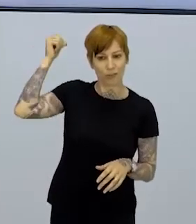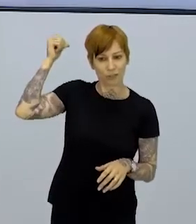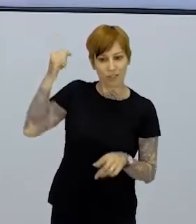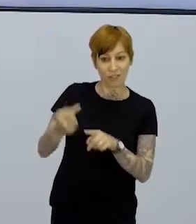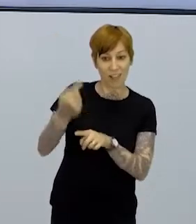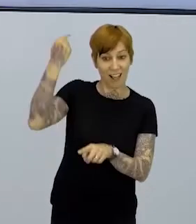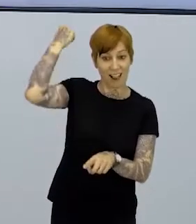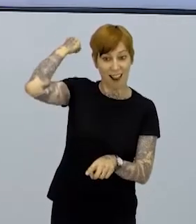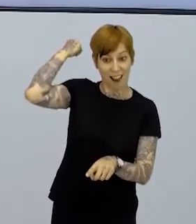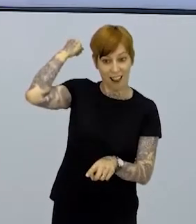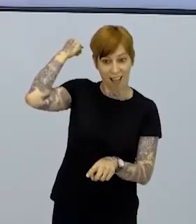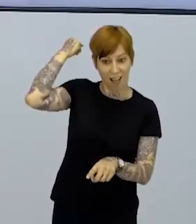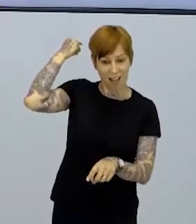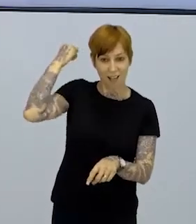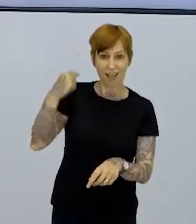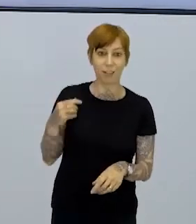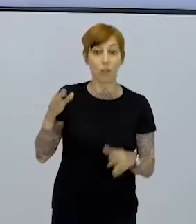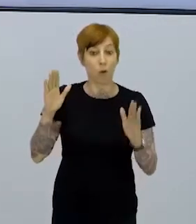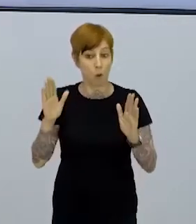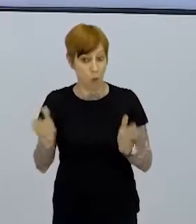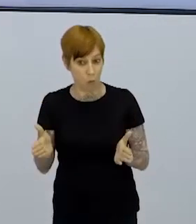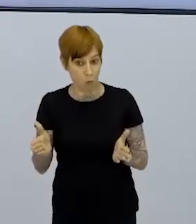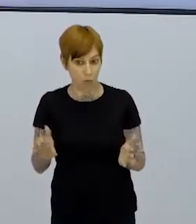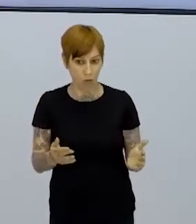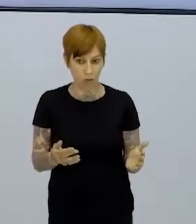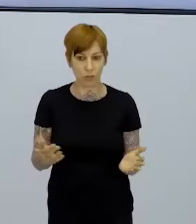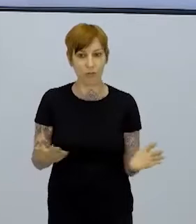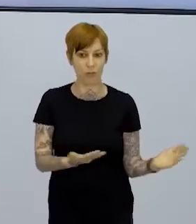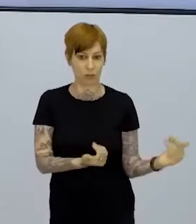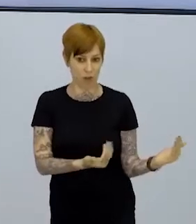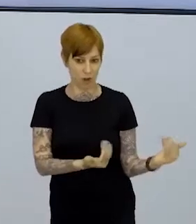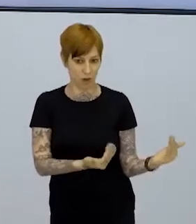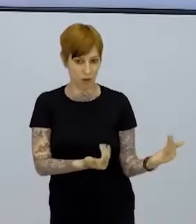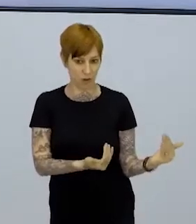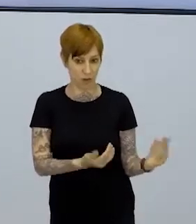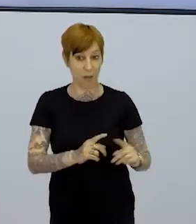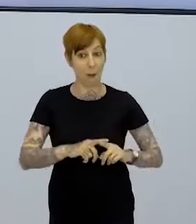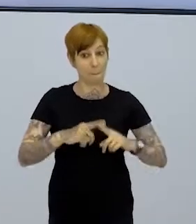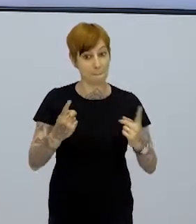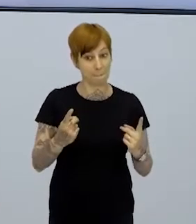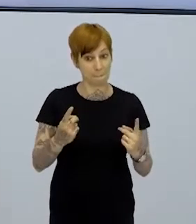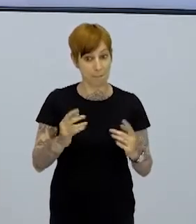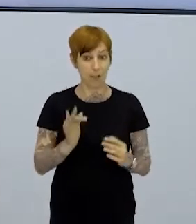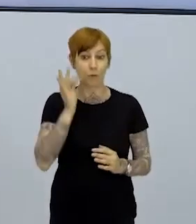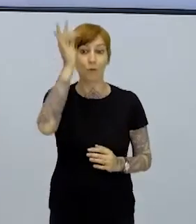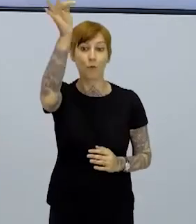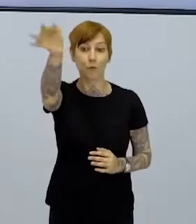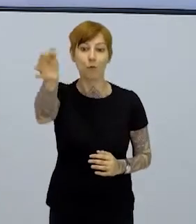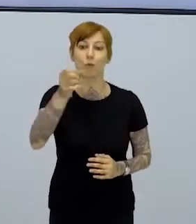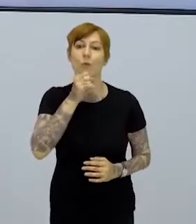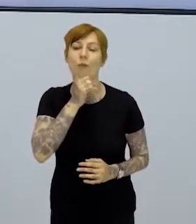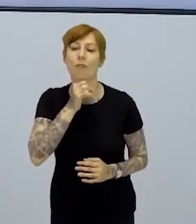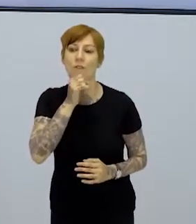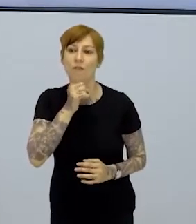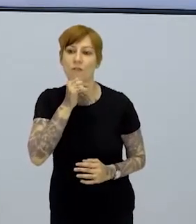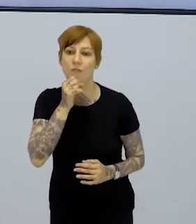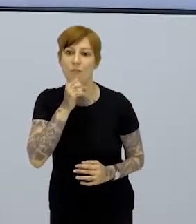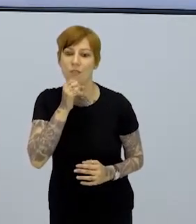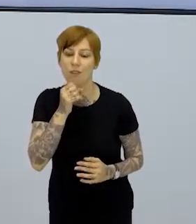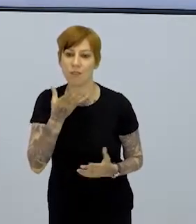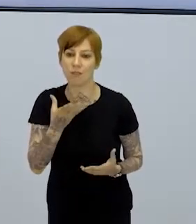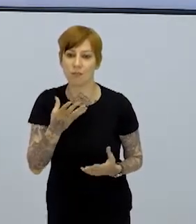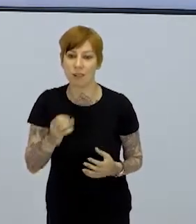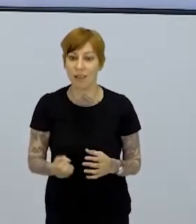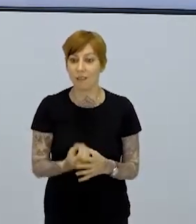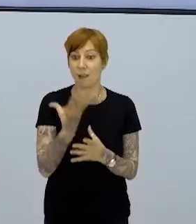hora você vai ser velho, como diria o Chaves, né? Um dia velho será. E aí o que acontece? Quando você for velho, vão surgir coisas que você já não estava